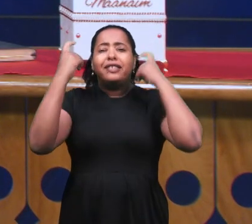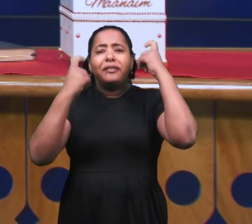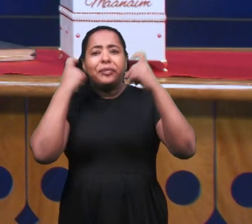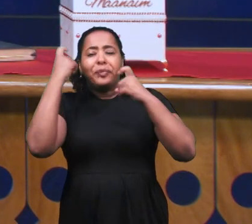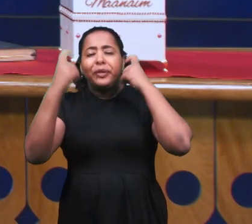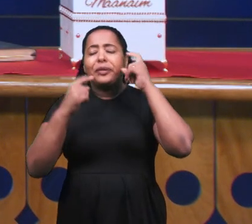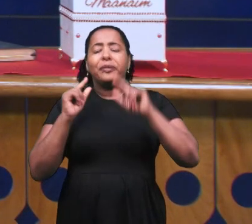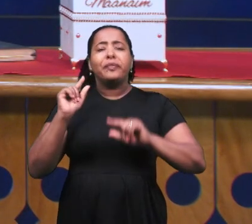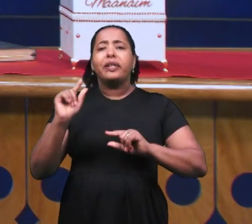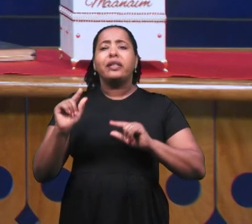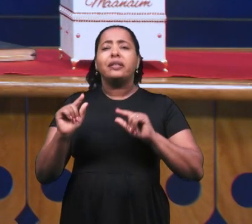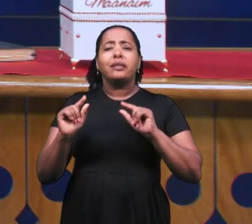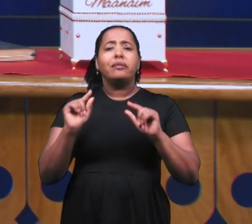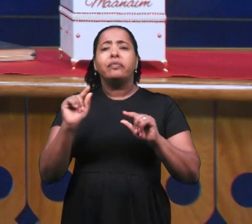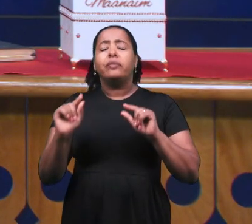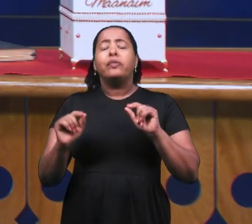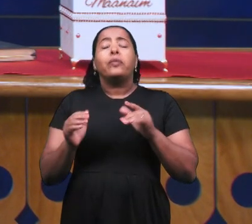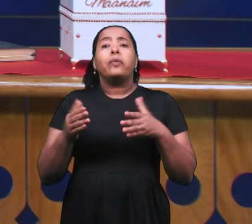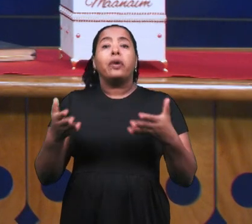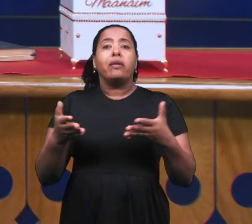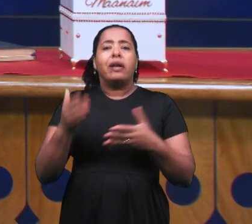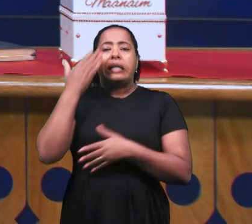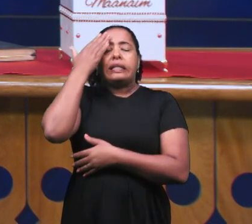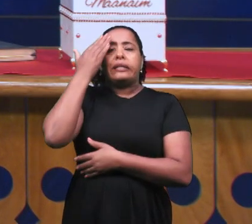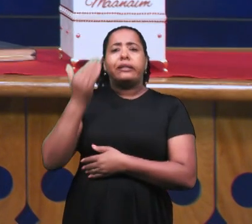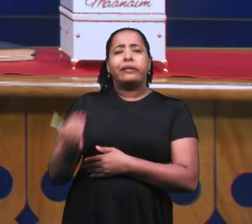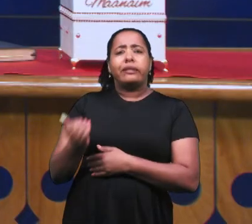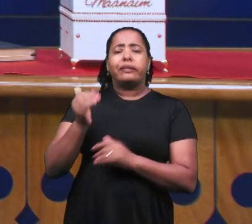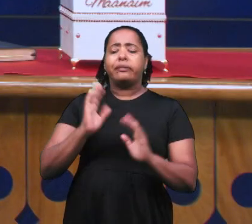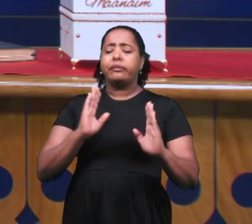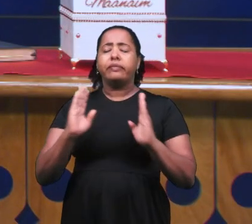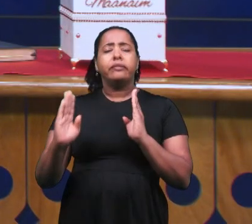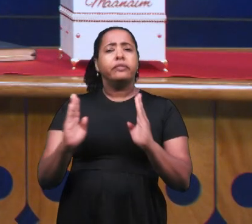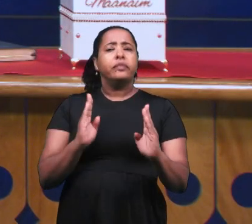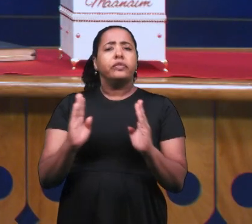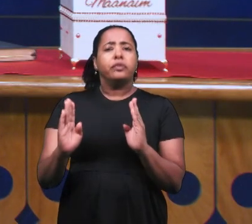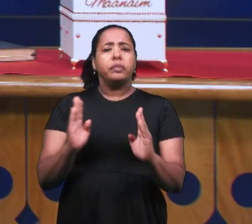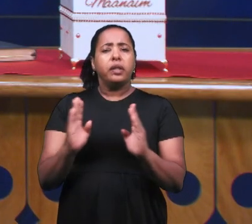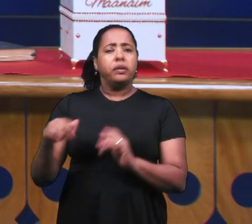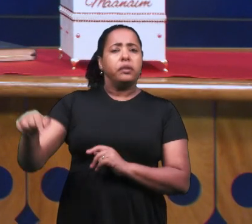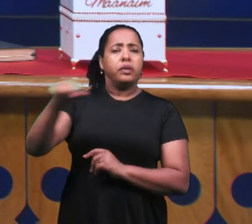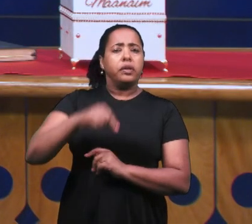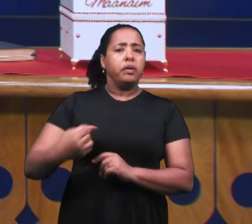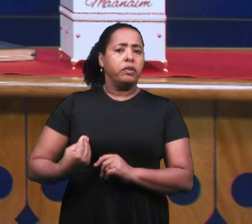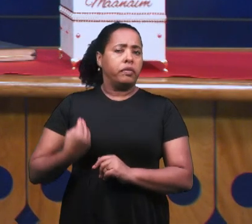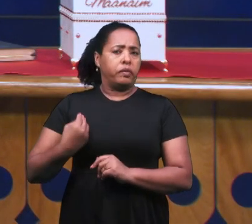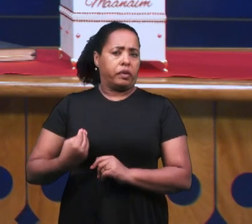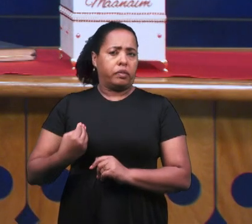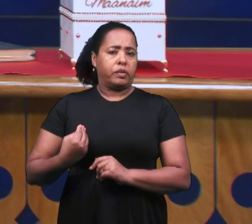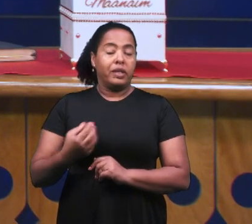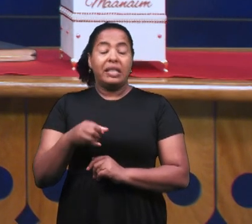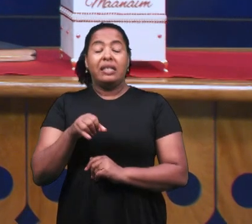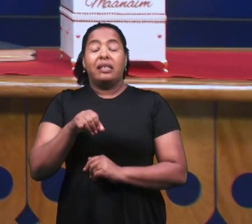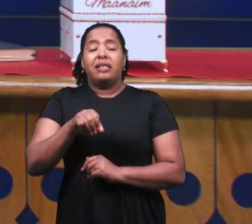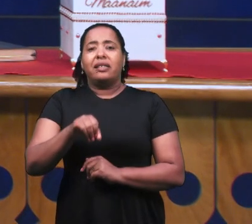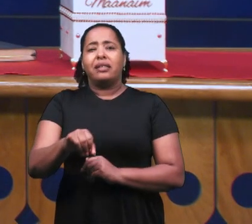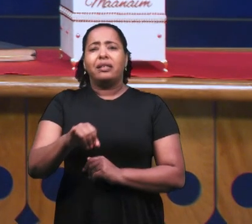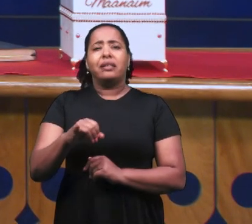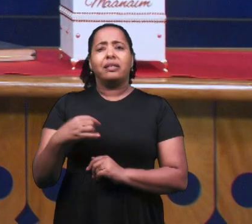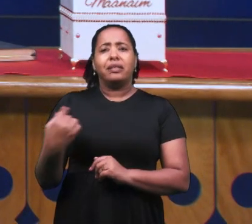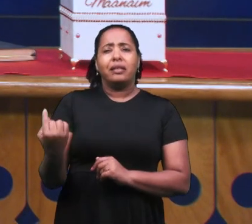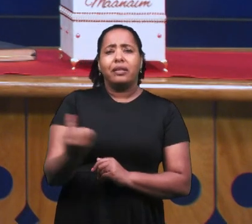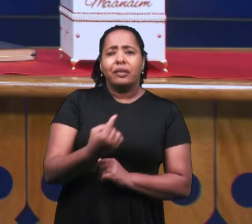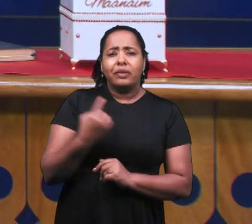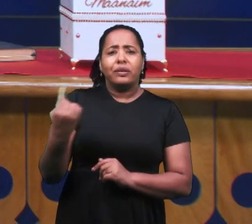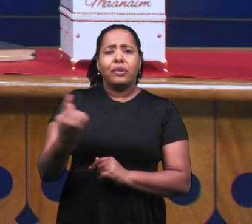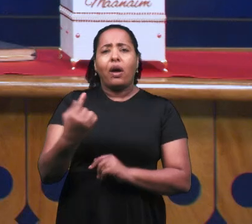preocupação é saber o momento que estamos vivendo. Isso nós temos que trazer com